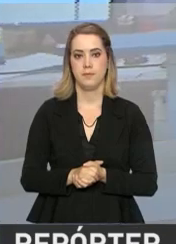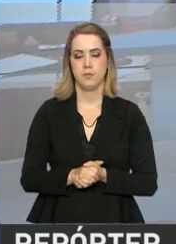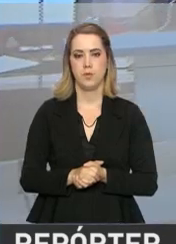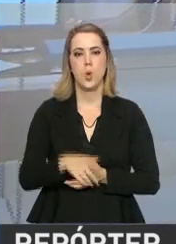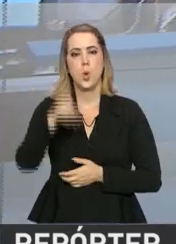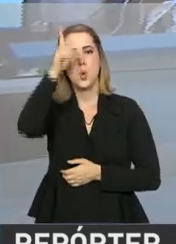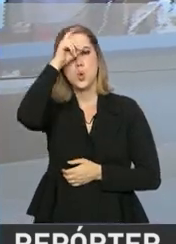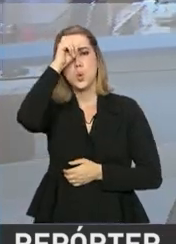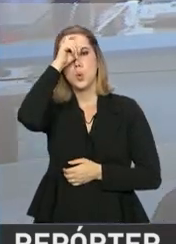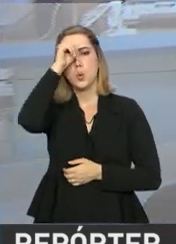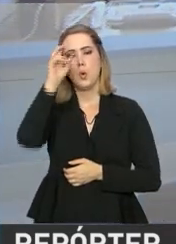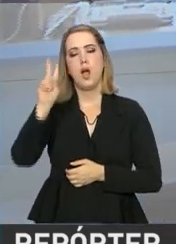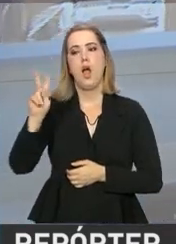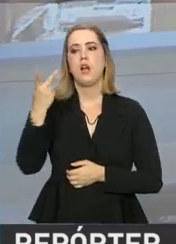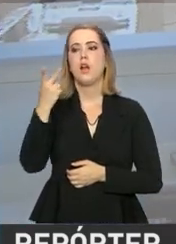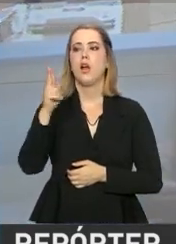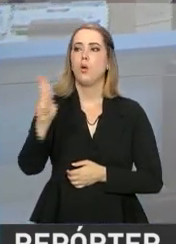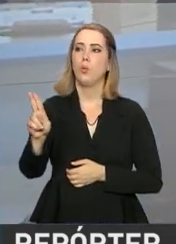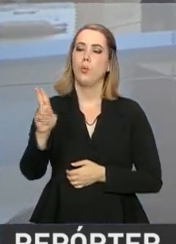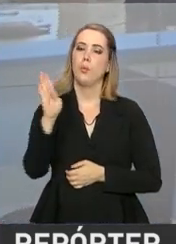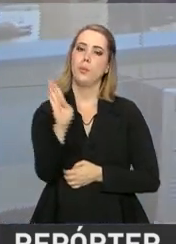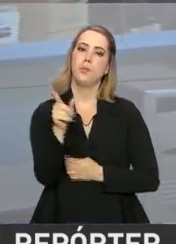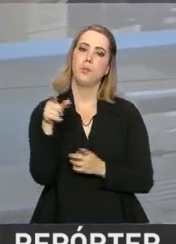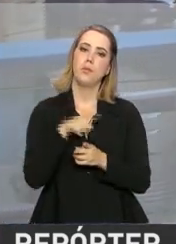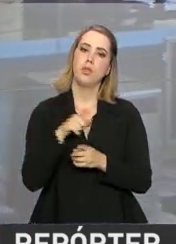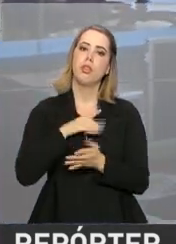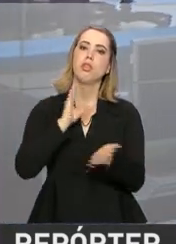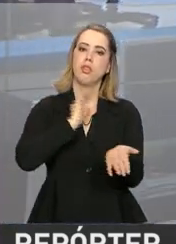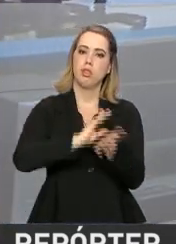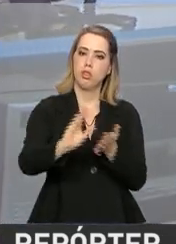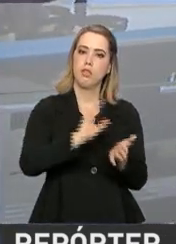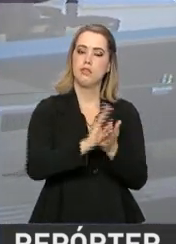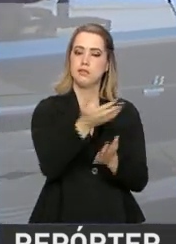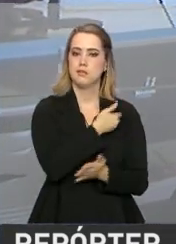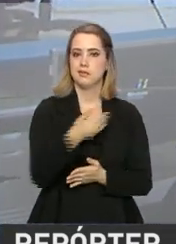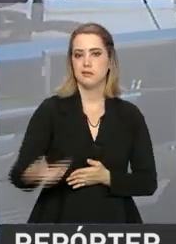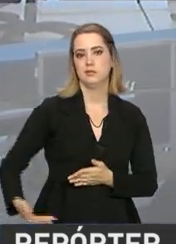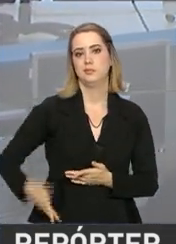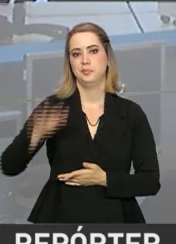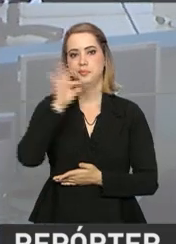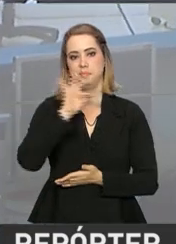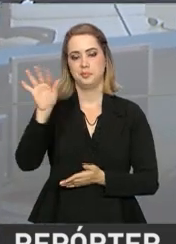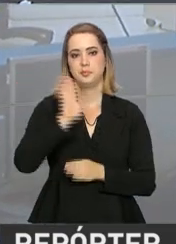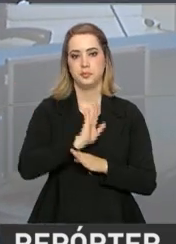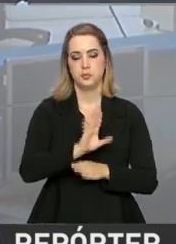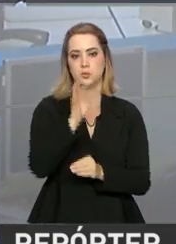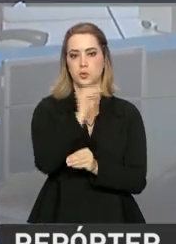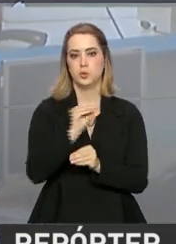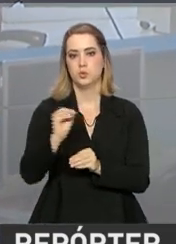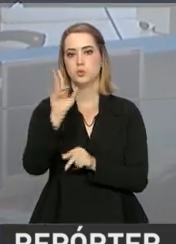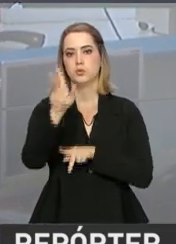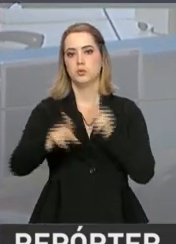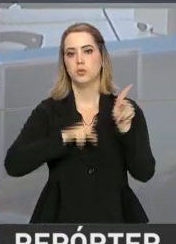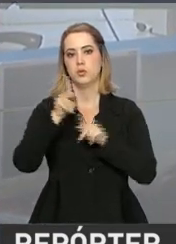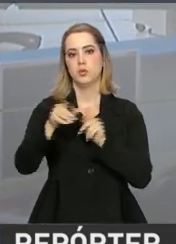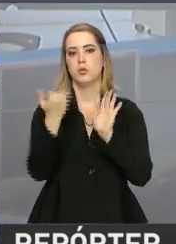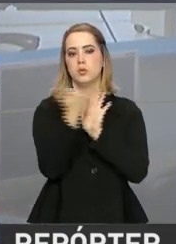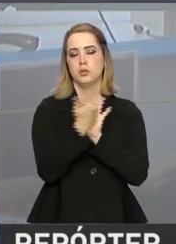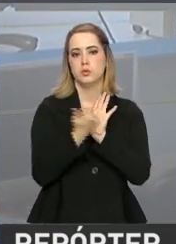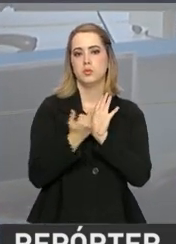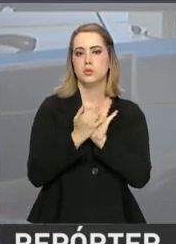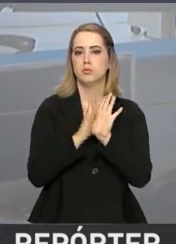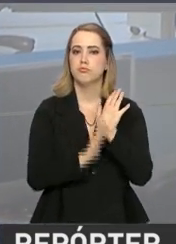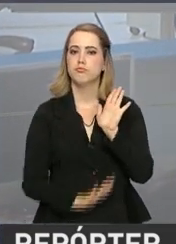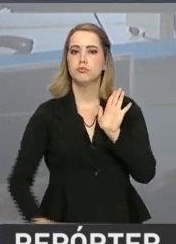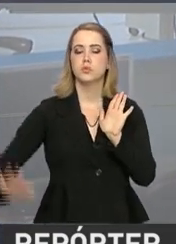hospital universitário de brasília conta com recursos federais para assegurar o atendimento da população é o programa nacional de reestruturação